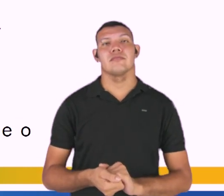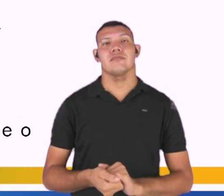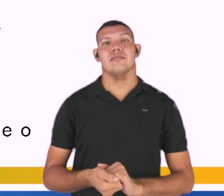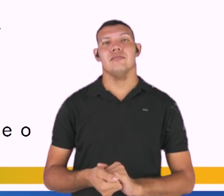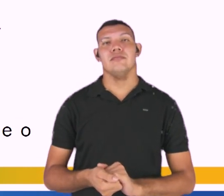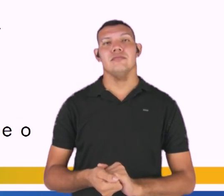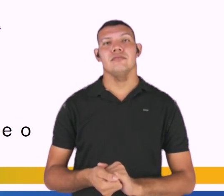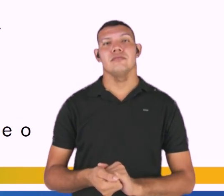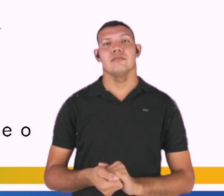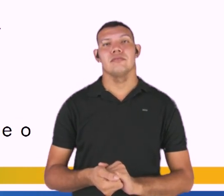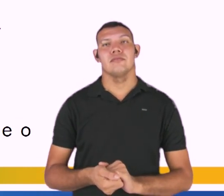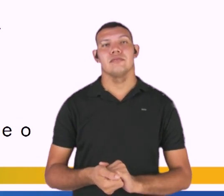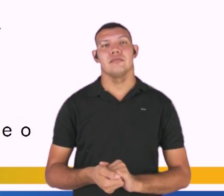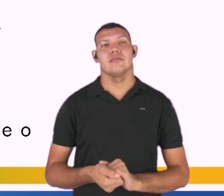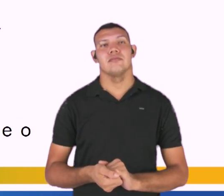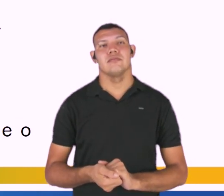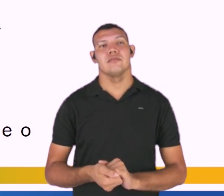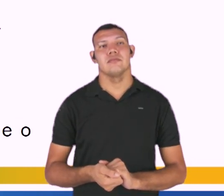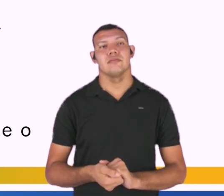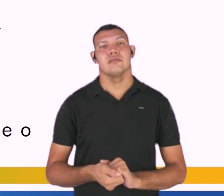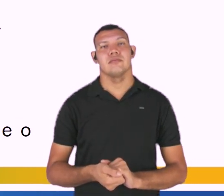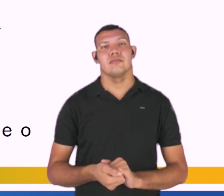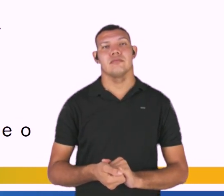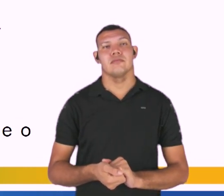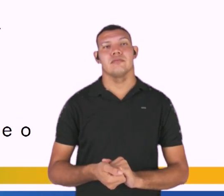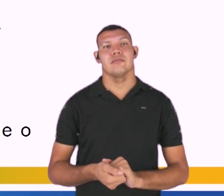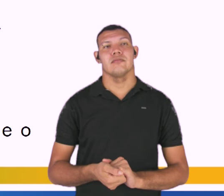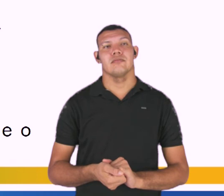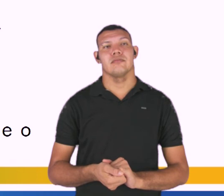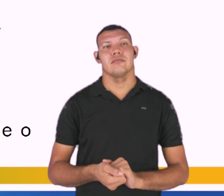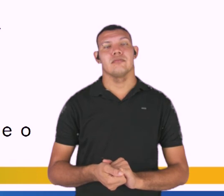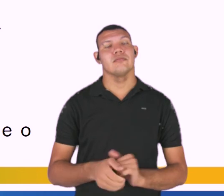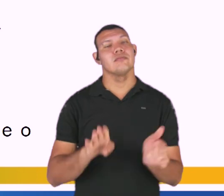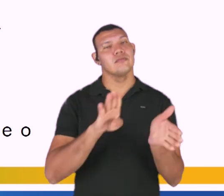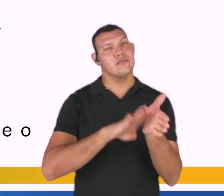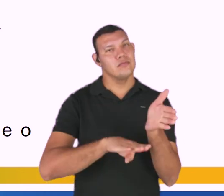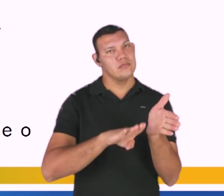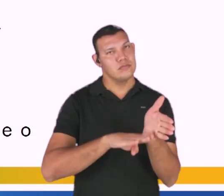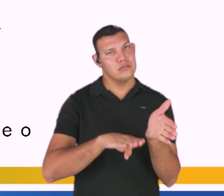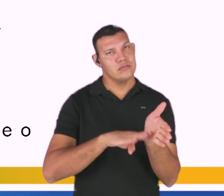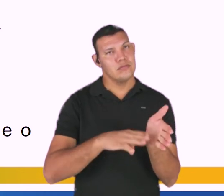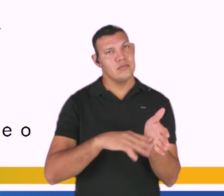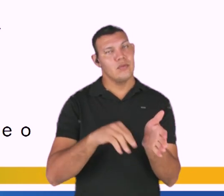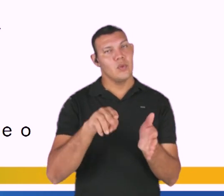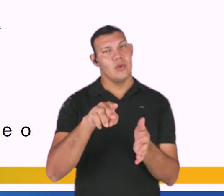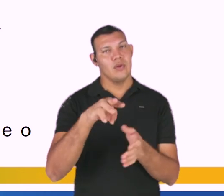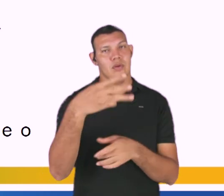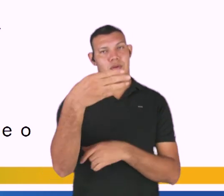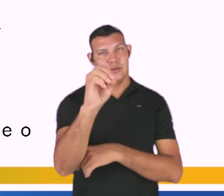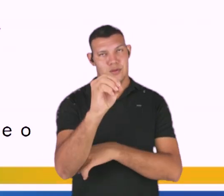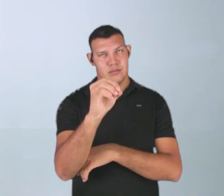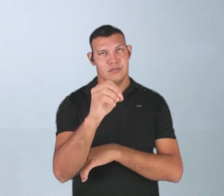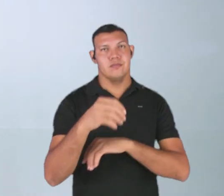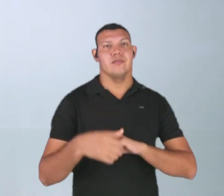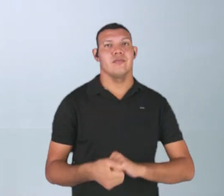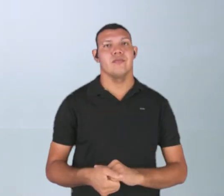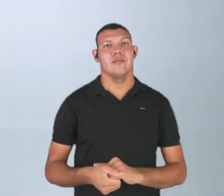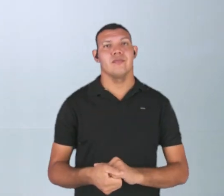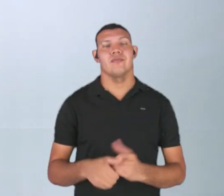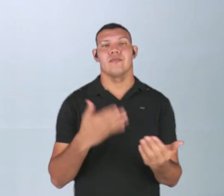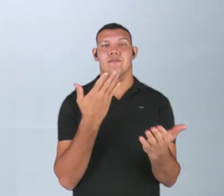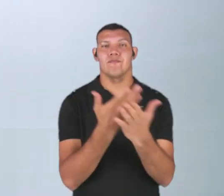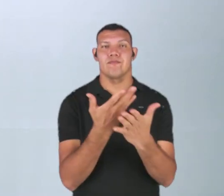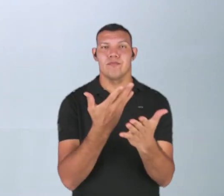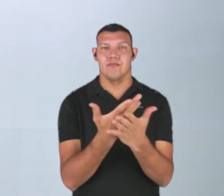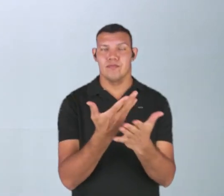+ 8x + 20 e o resto é igual a 30 gente a